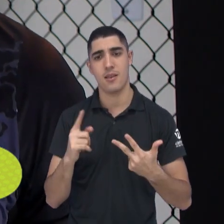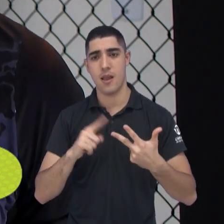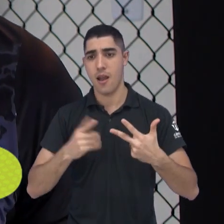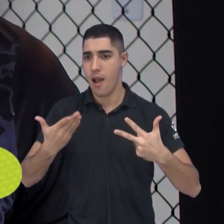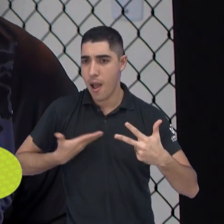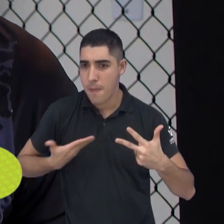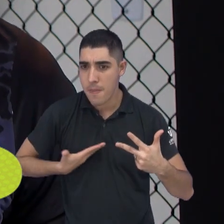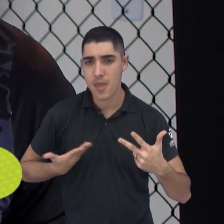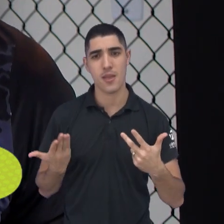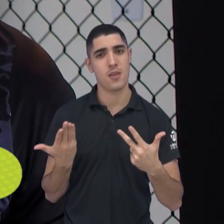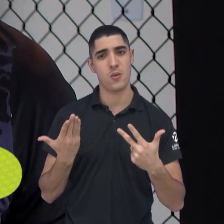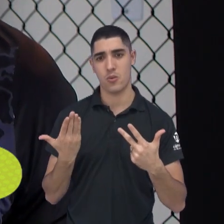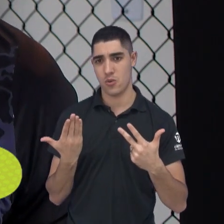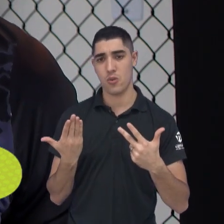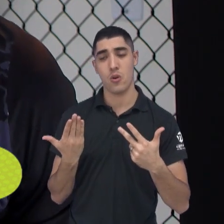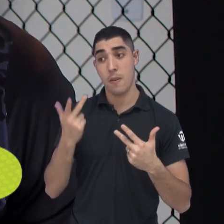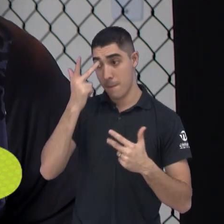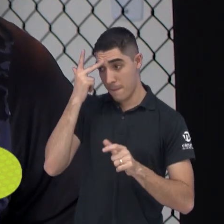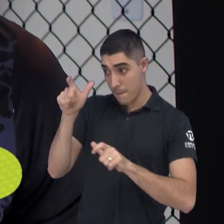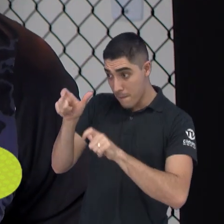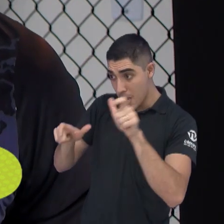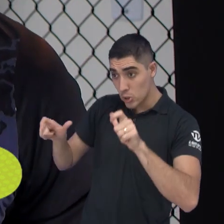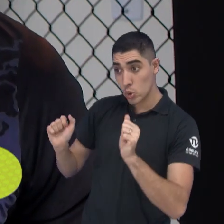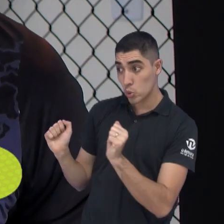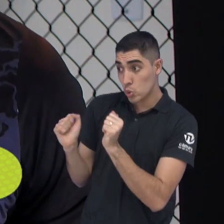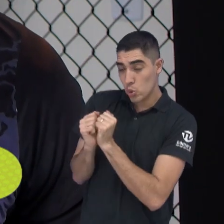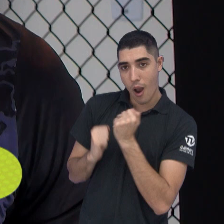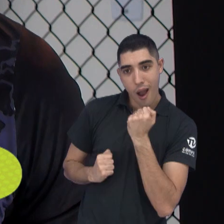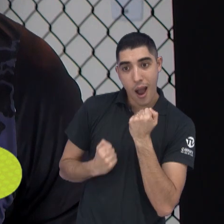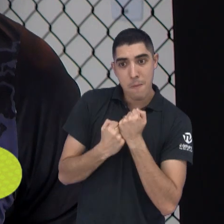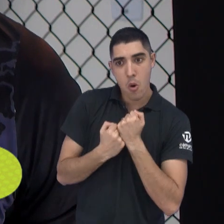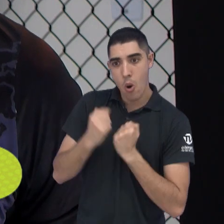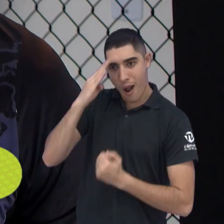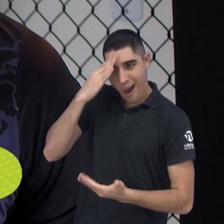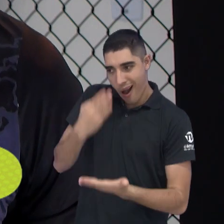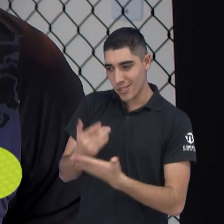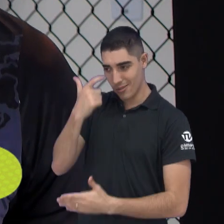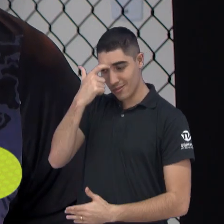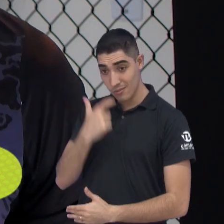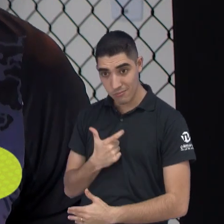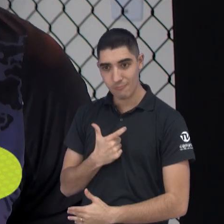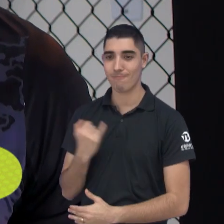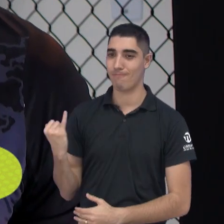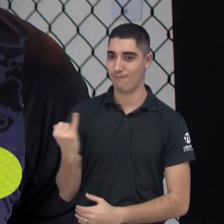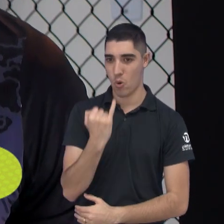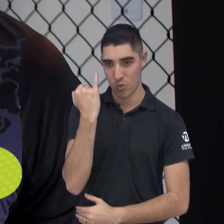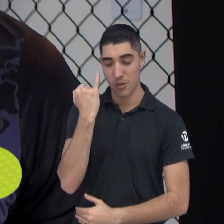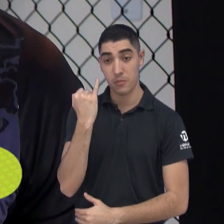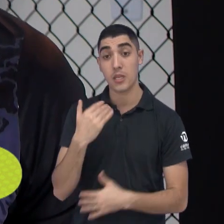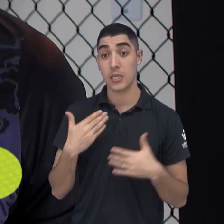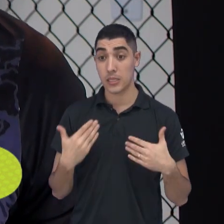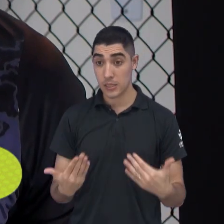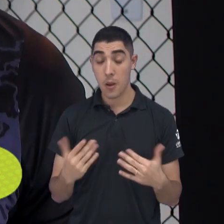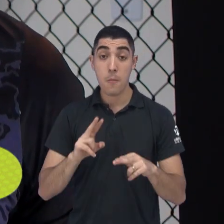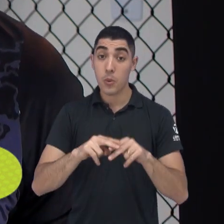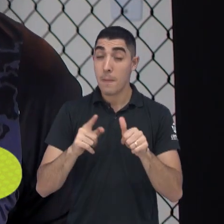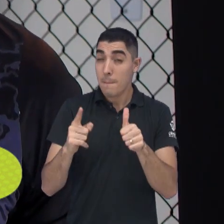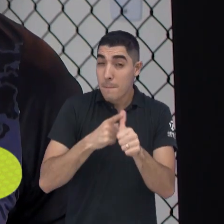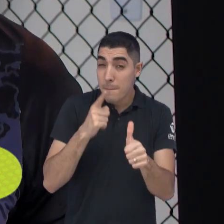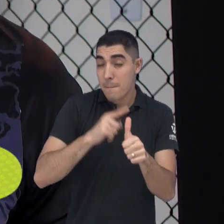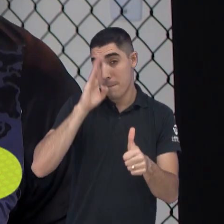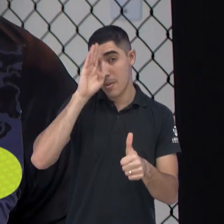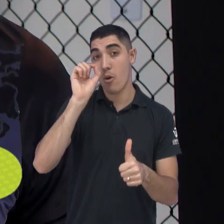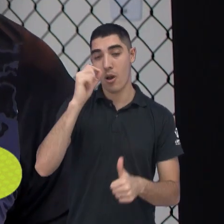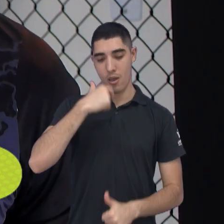amigos, os apoiadores, as pessoas que acreditam, que vêm acreditando em você é muito importante. Mas nada além disso é você acreditar em você próprio,